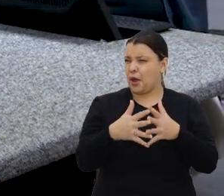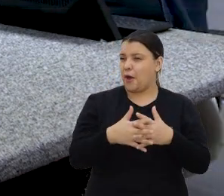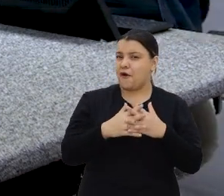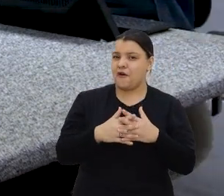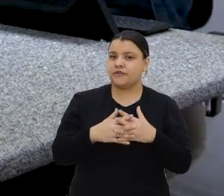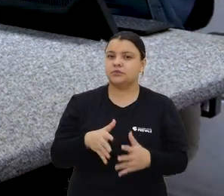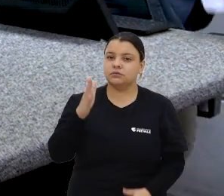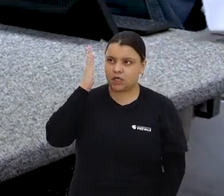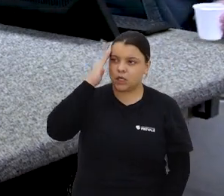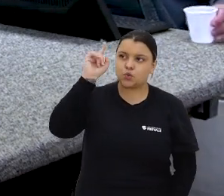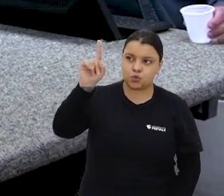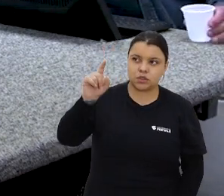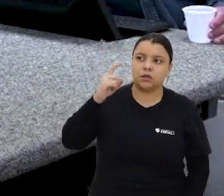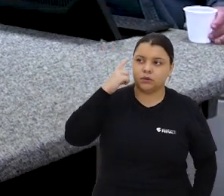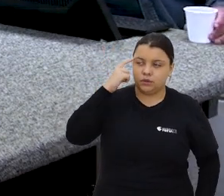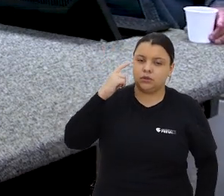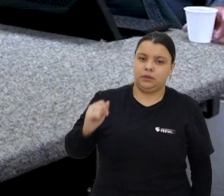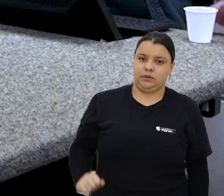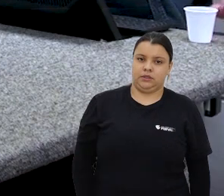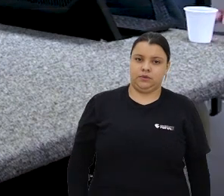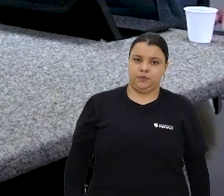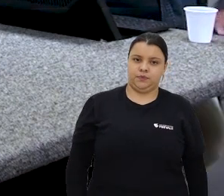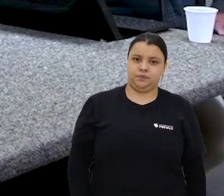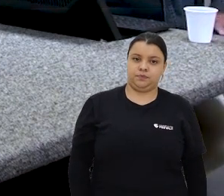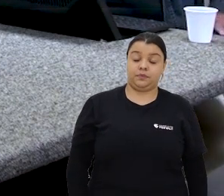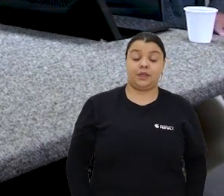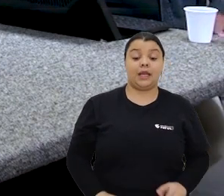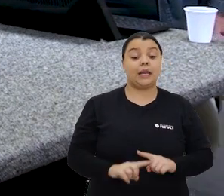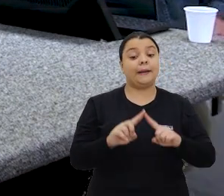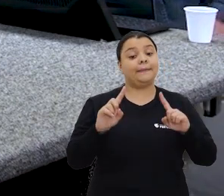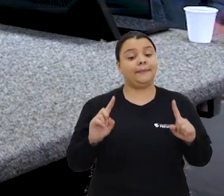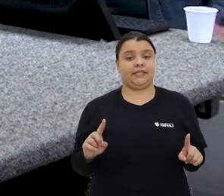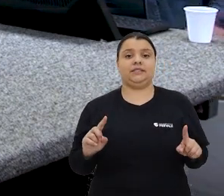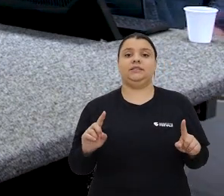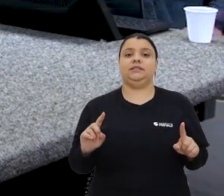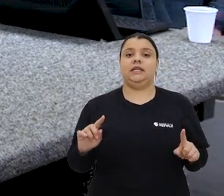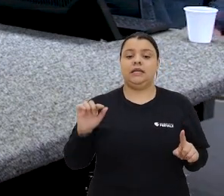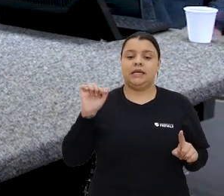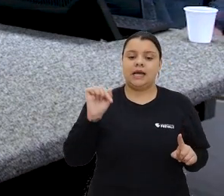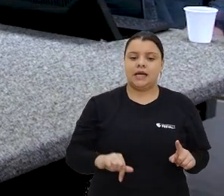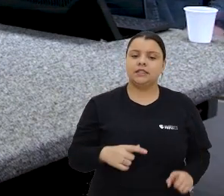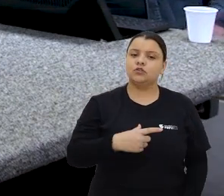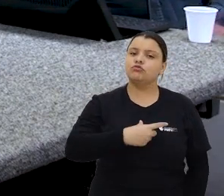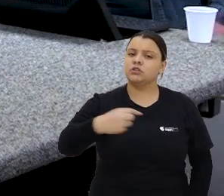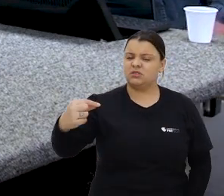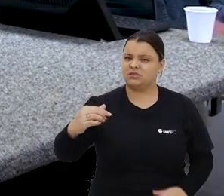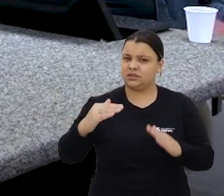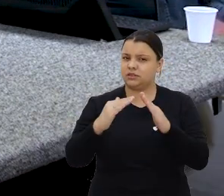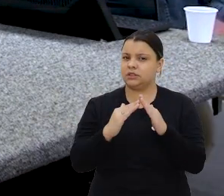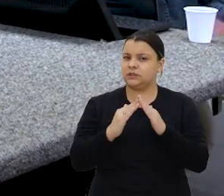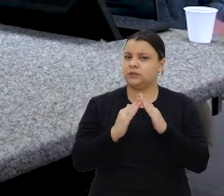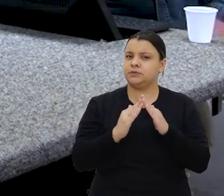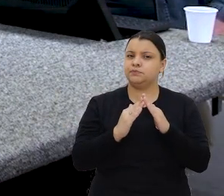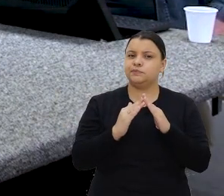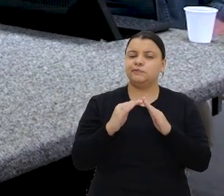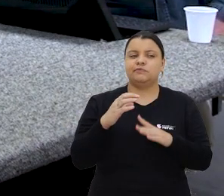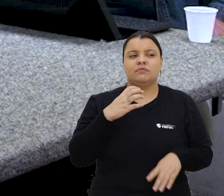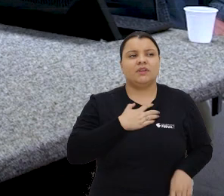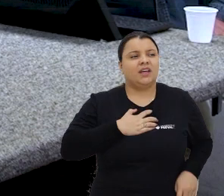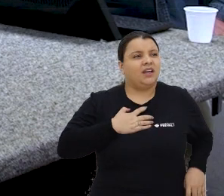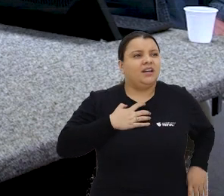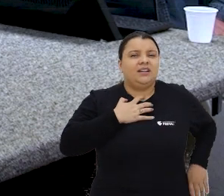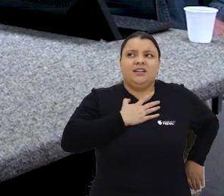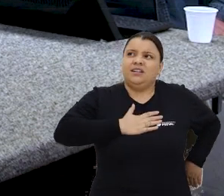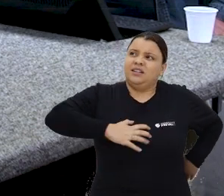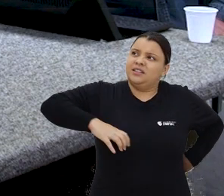pensando. Eu sei o que vocês estão pensando. Mas dali, quando eu saio da casa dele, eu fiquei imaginando